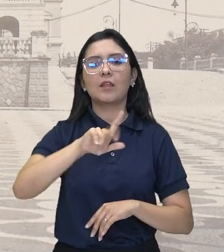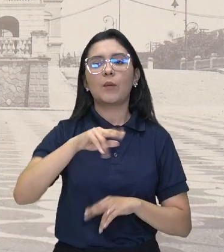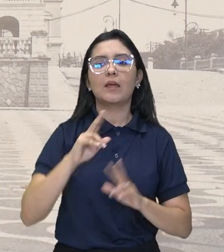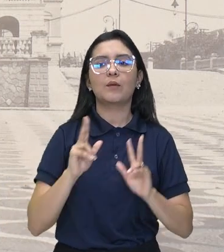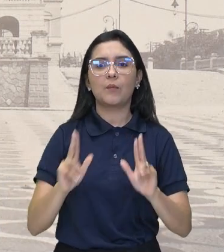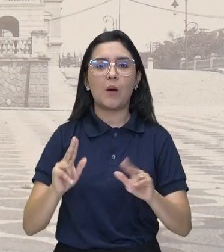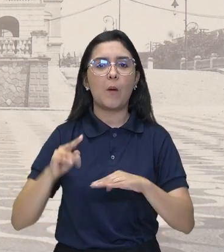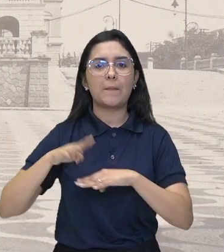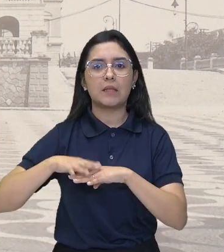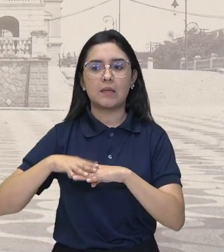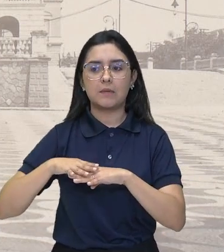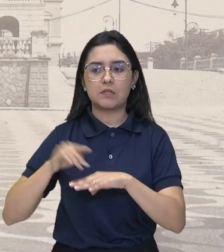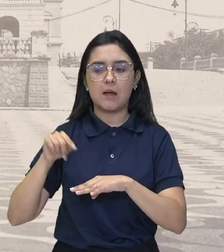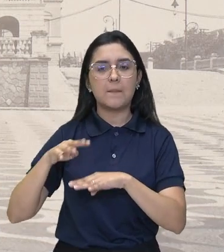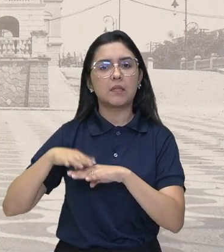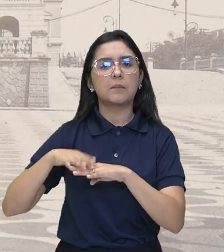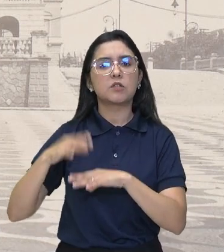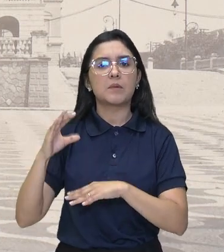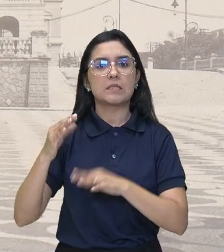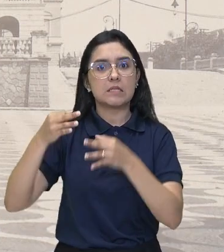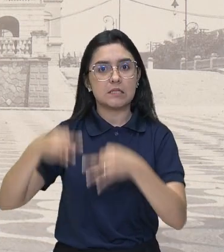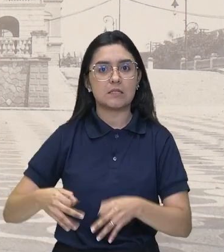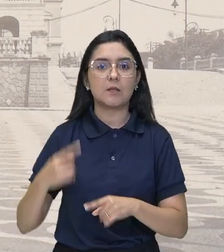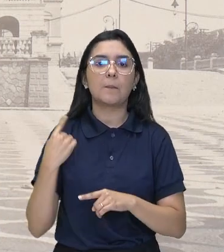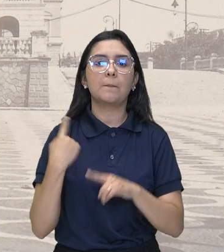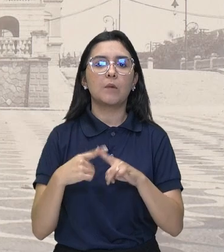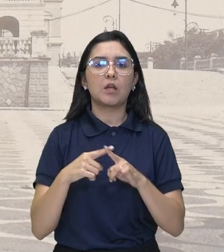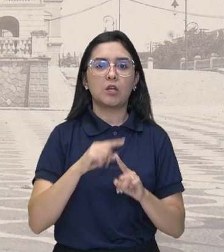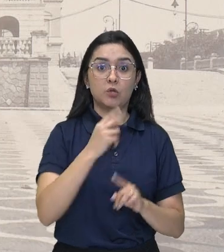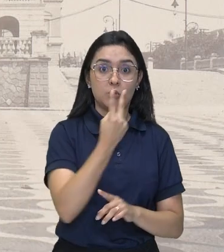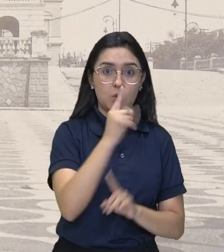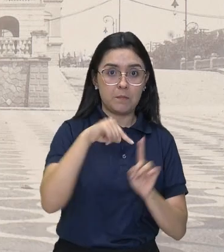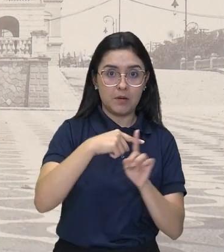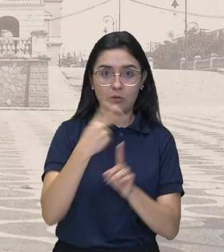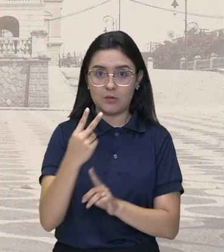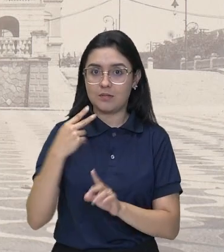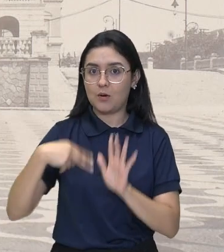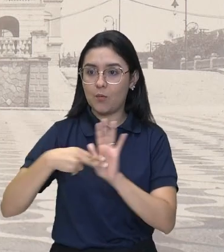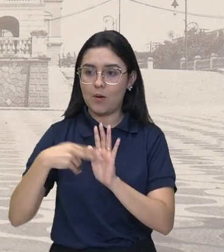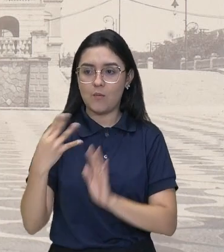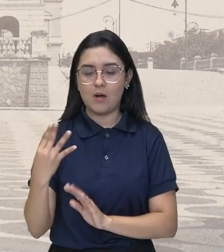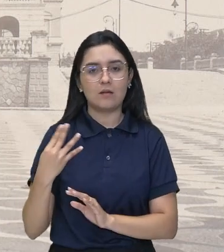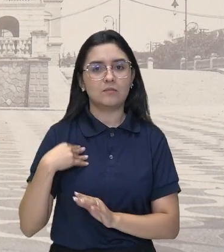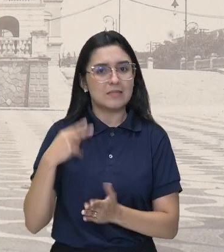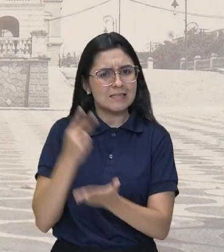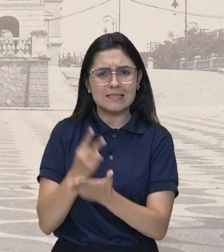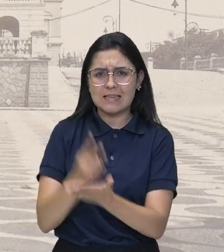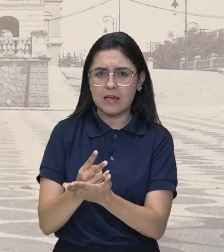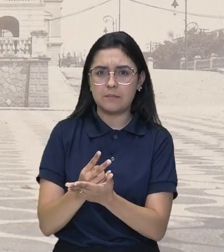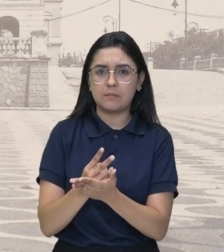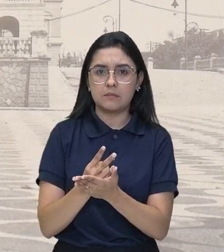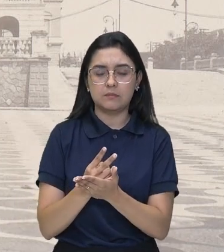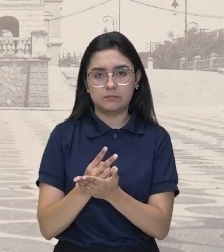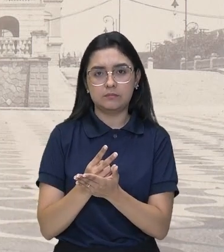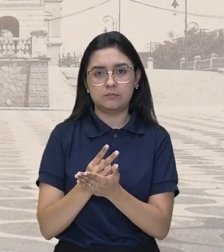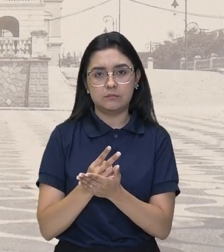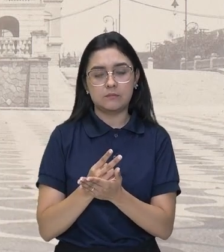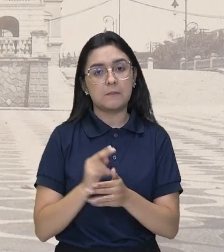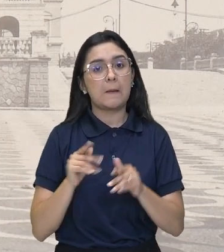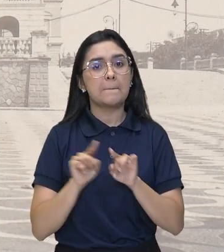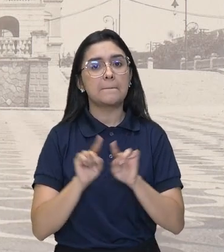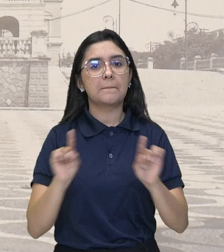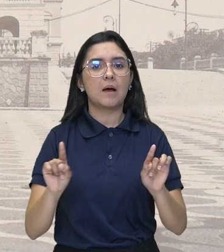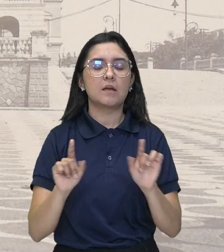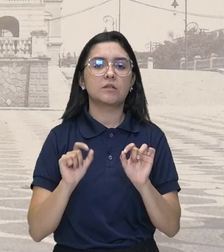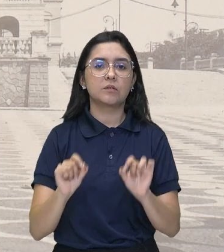uma ciência exata, porque 2 mais 2 sempre vai ser 4. né? Se colocar, está errado, mas eu não